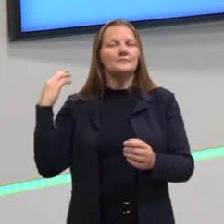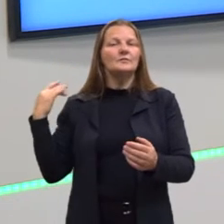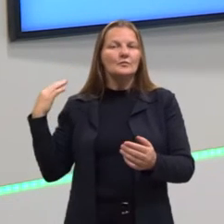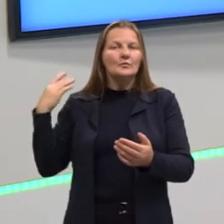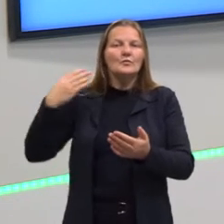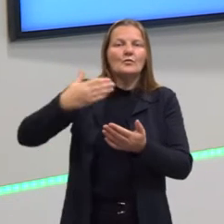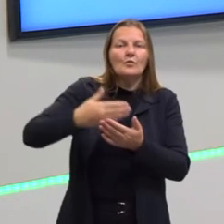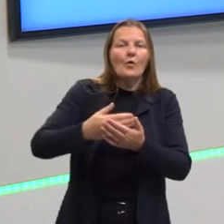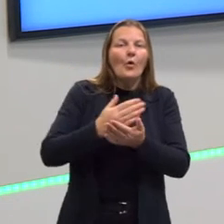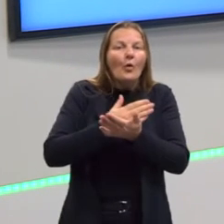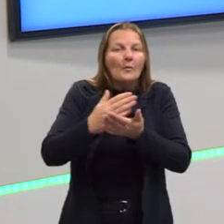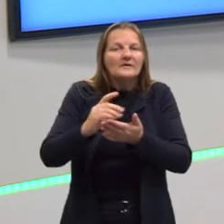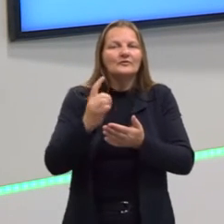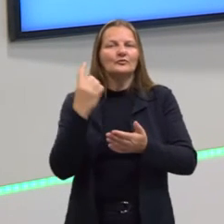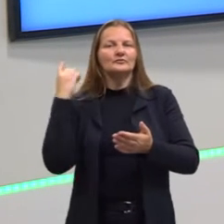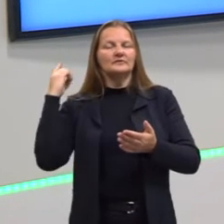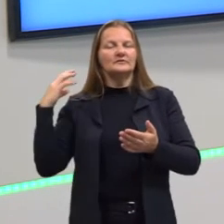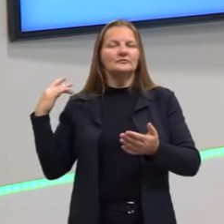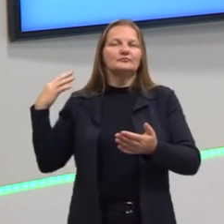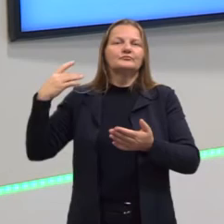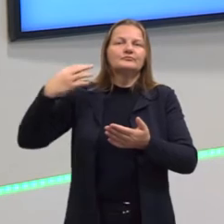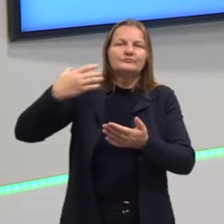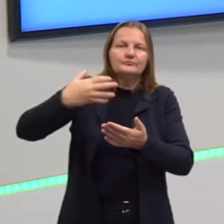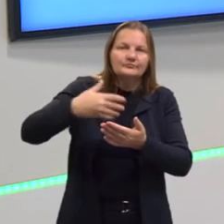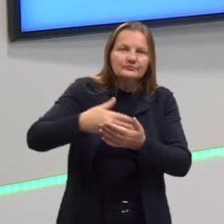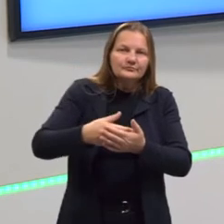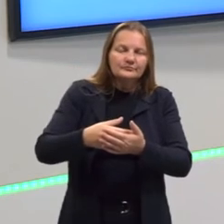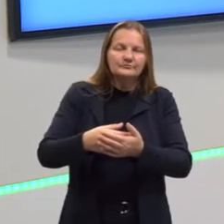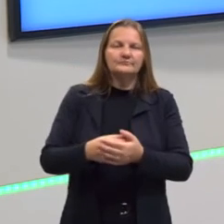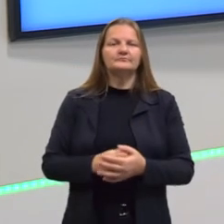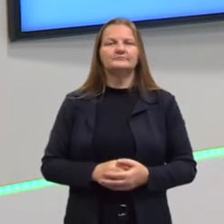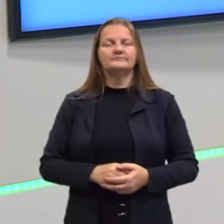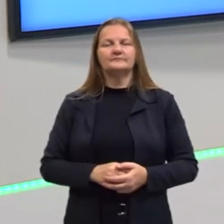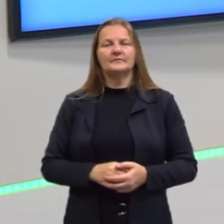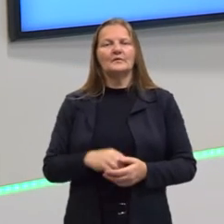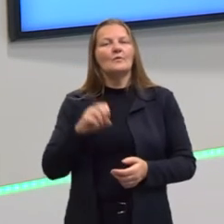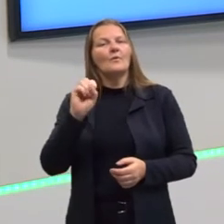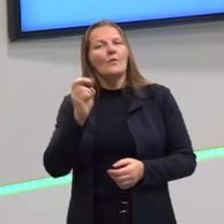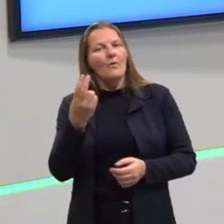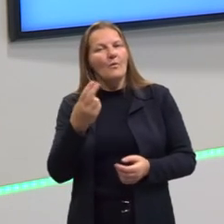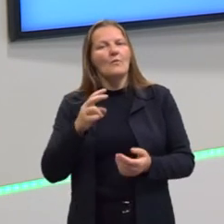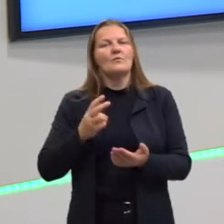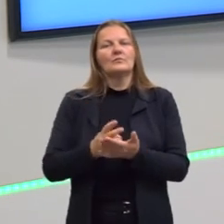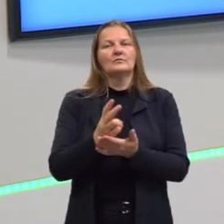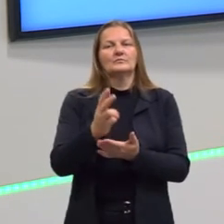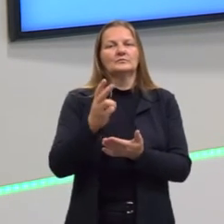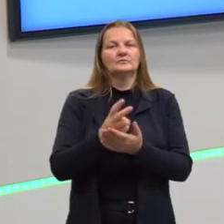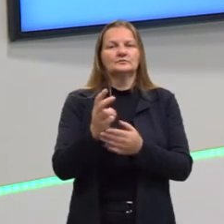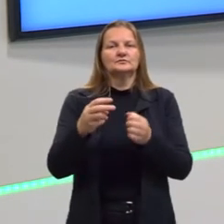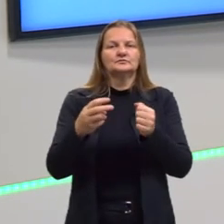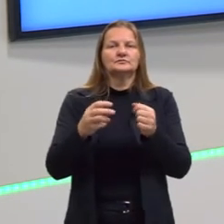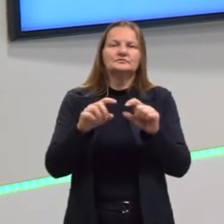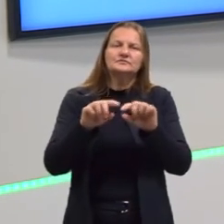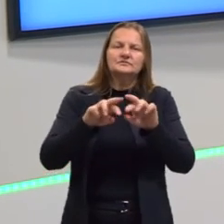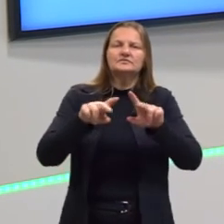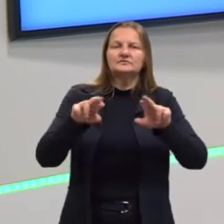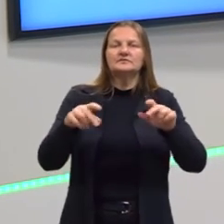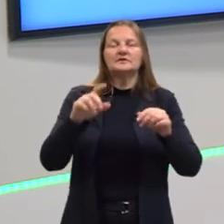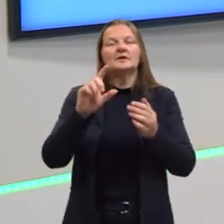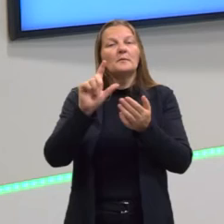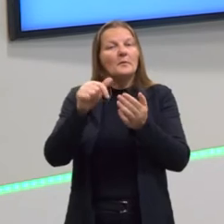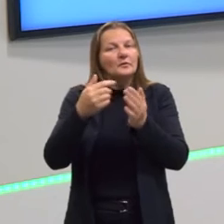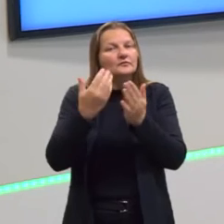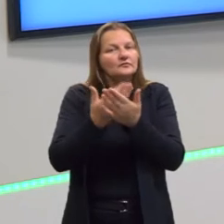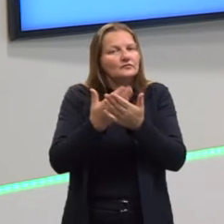passado que ela começou e ela vem vindo ou ela teve uma continuidade junto com outra ação que depois vocês vão ver mais